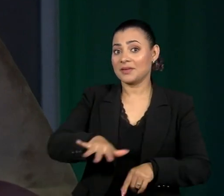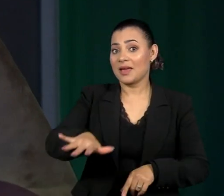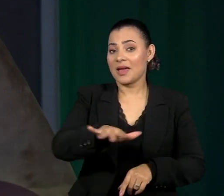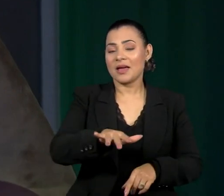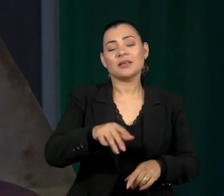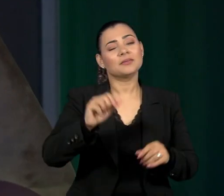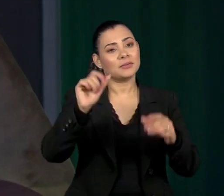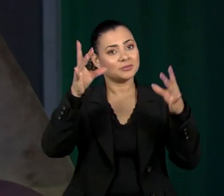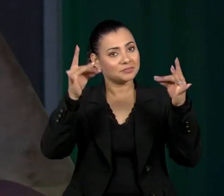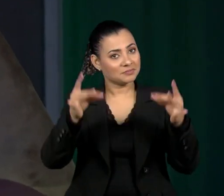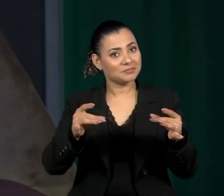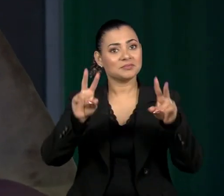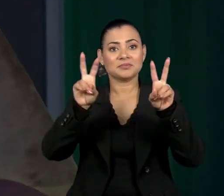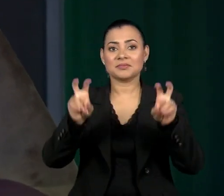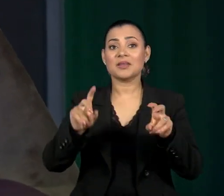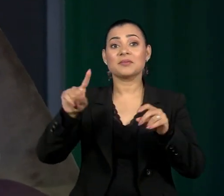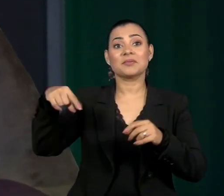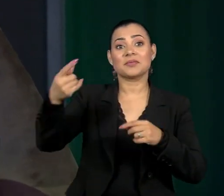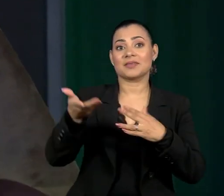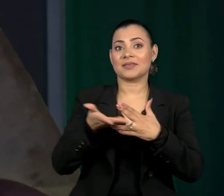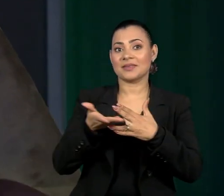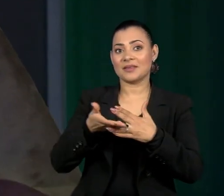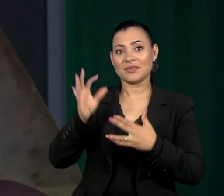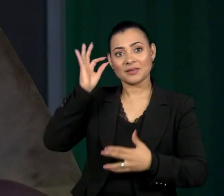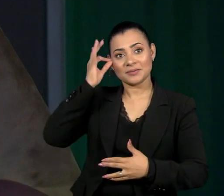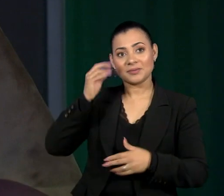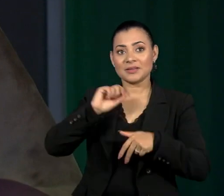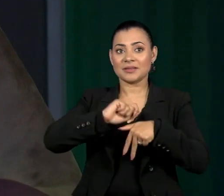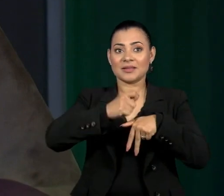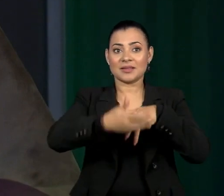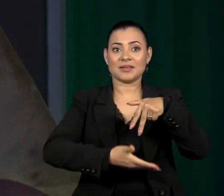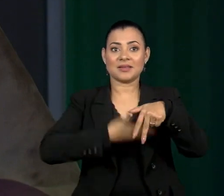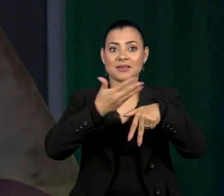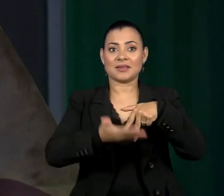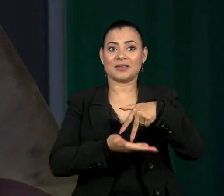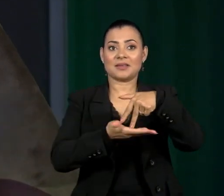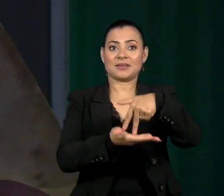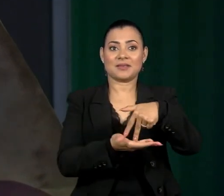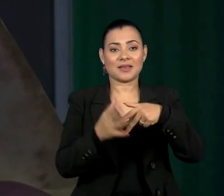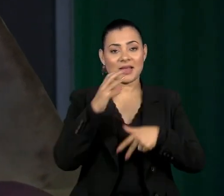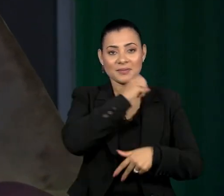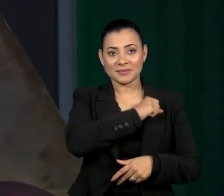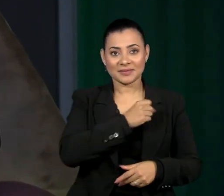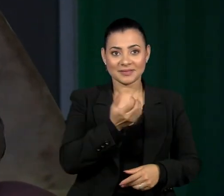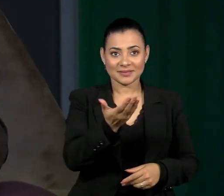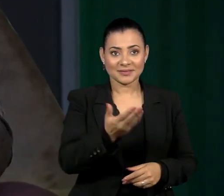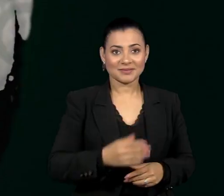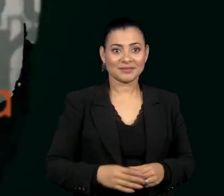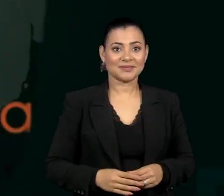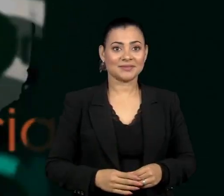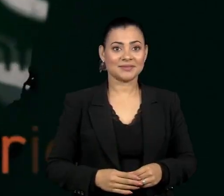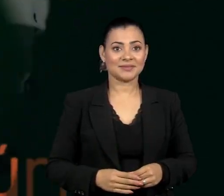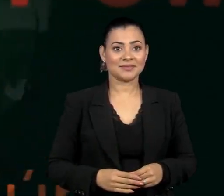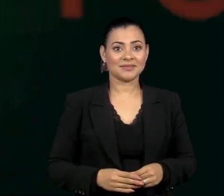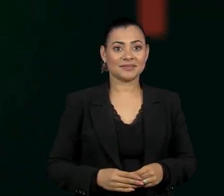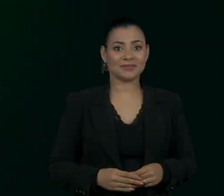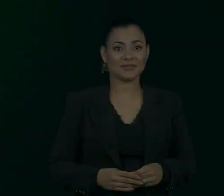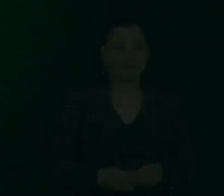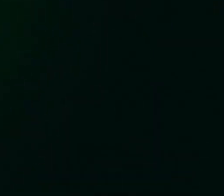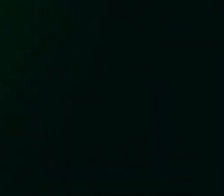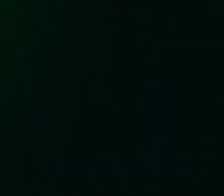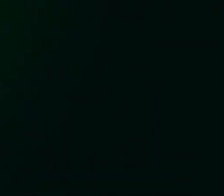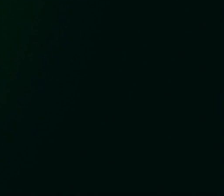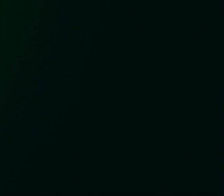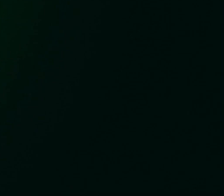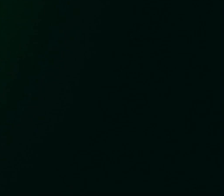nós vamos falar sobre isso no nosso próximo bloco. Negros em Foco faz um breve intervalo e nós voltamos já já.